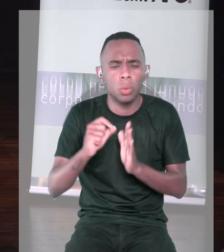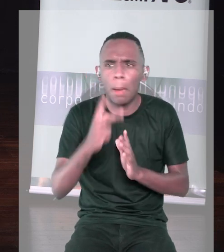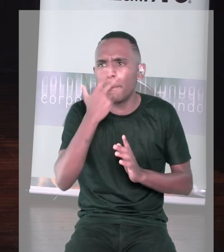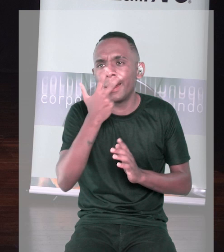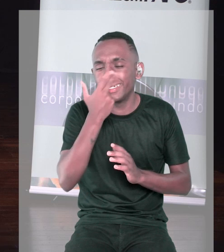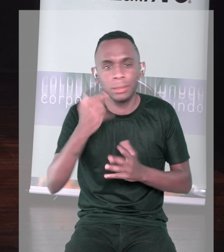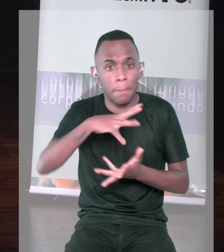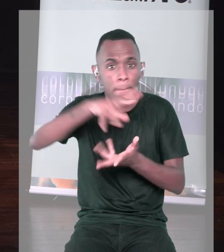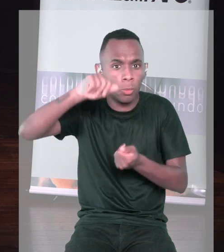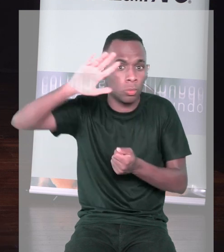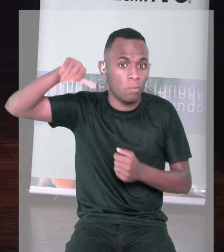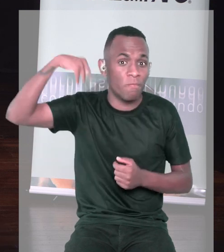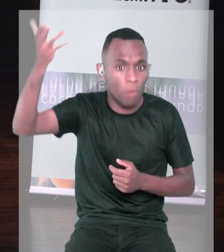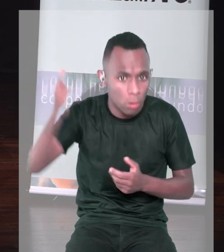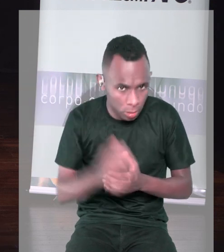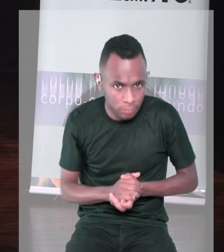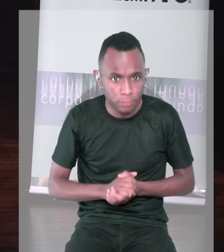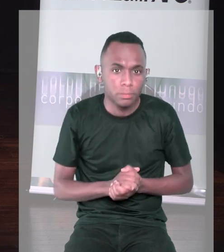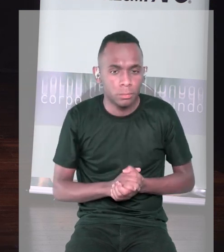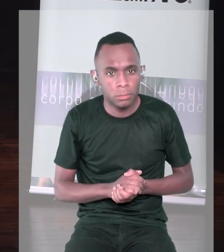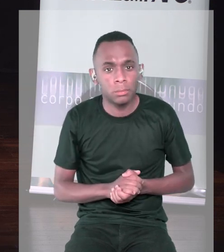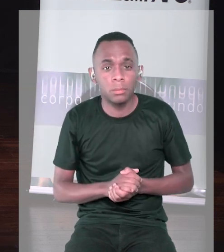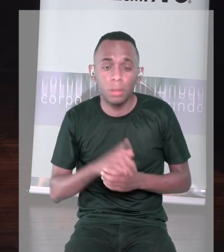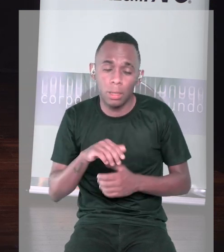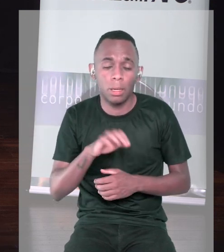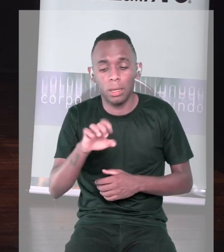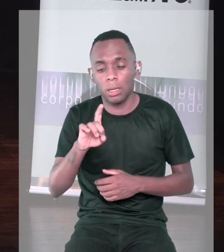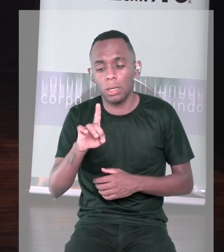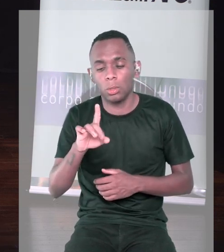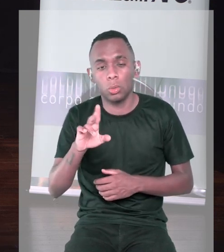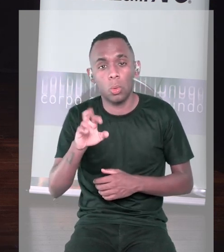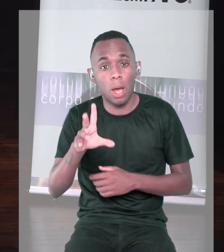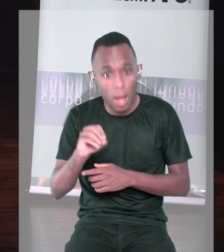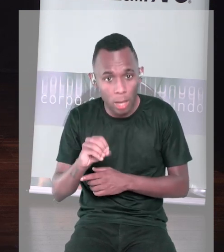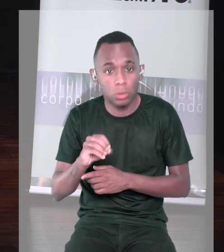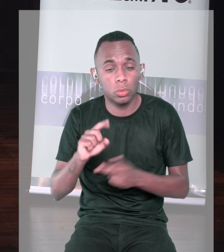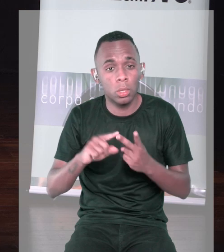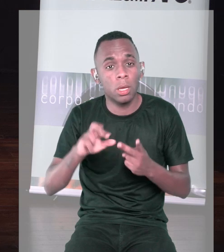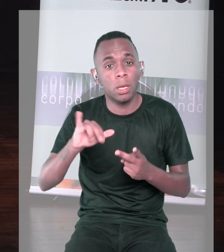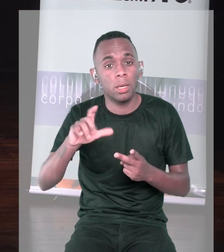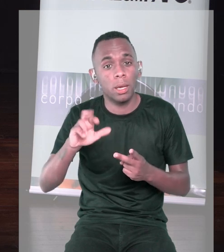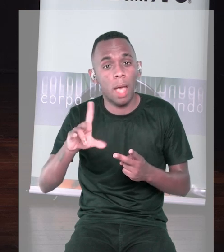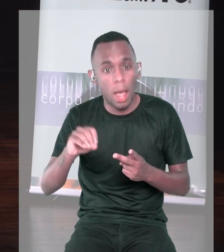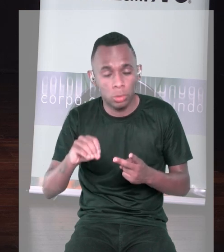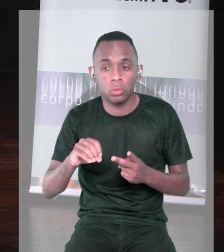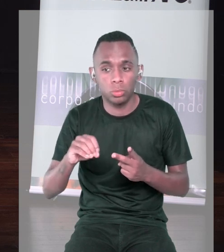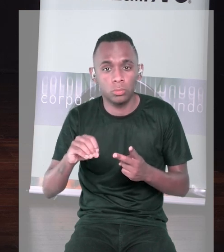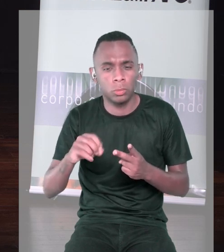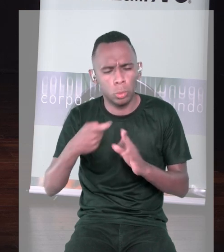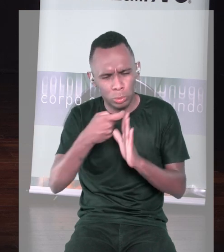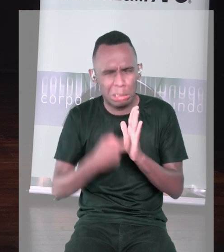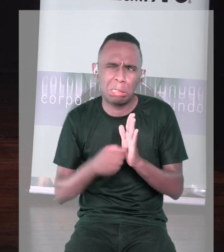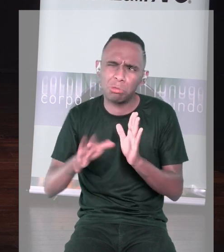acordo, algo de cósmico. Foi o que notaram Eduardo Viveiros de Castro e Ricardo